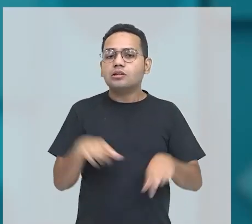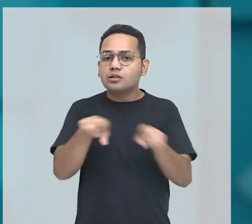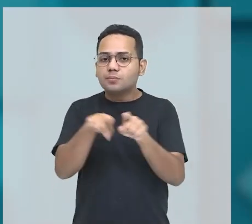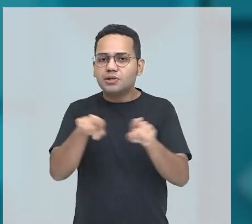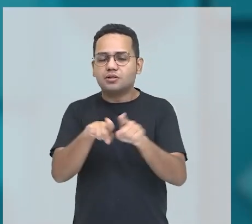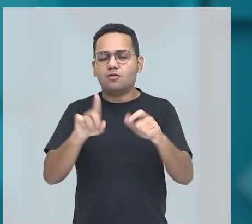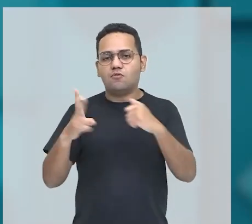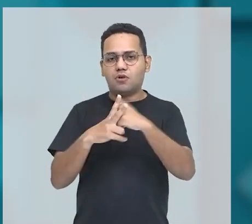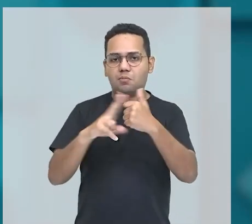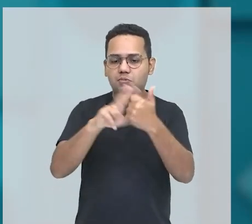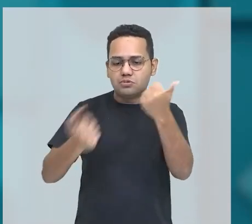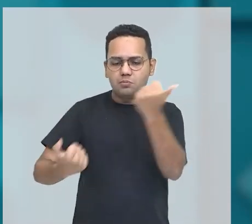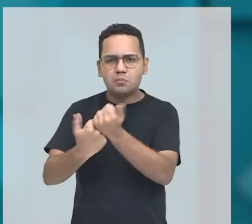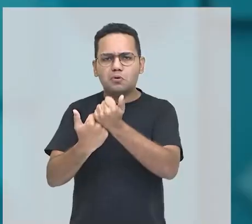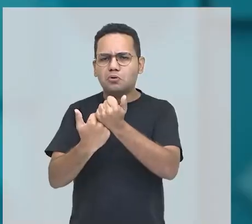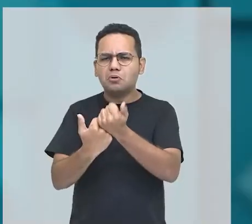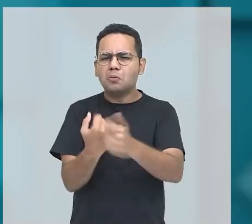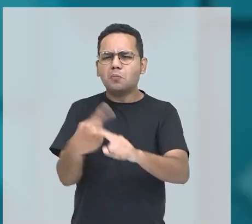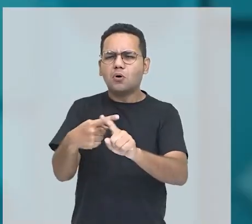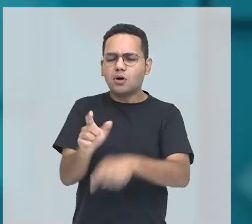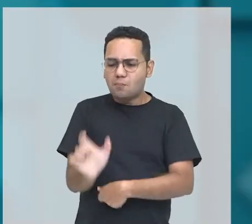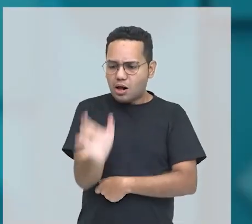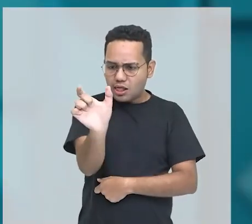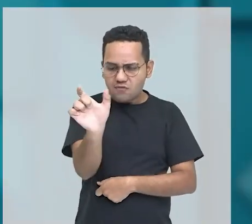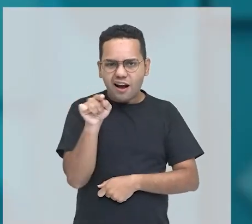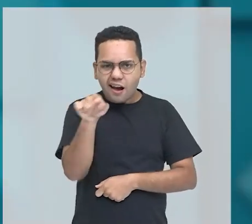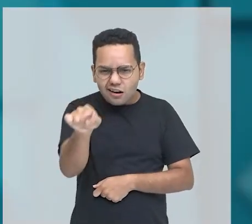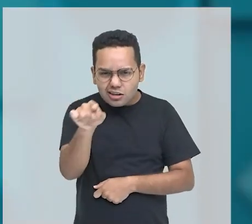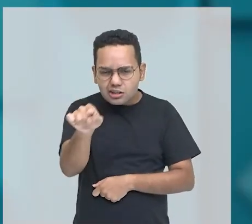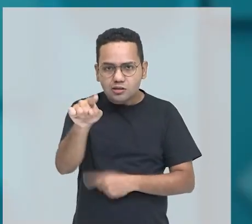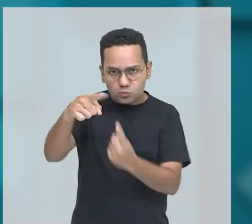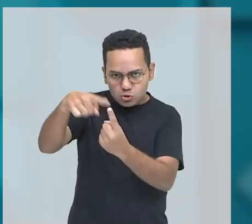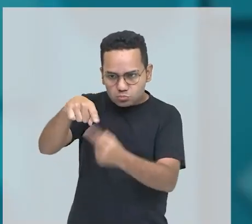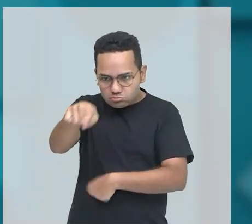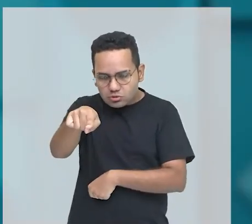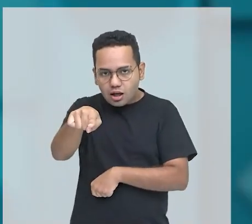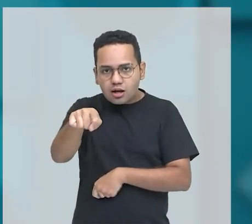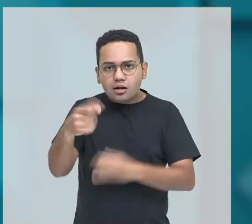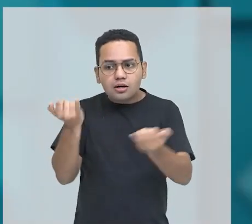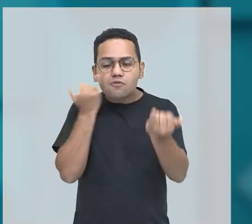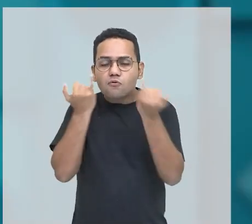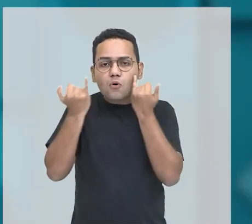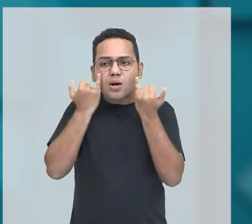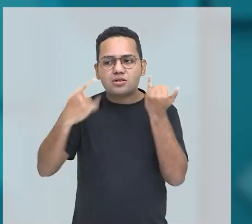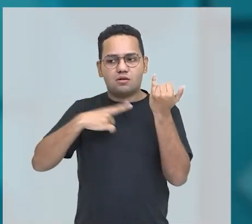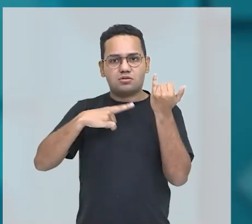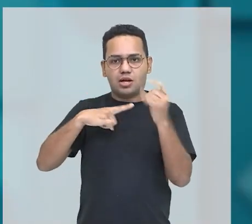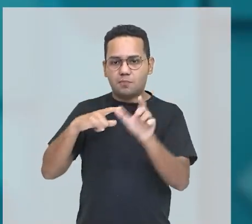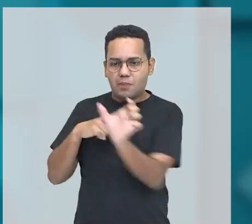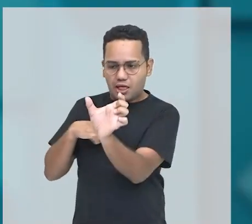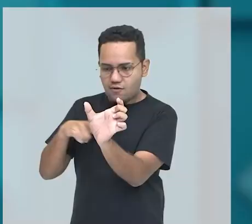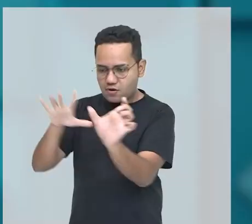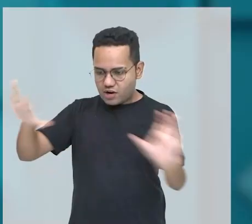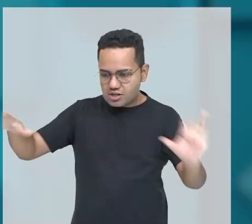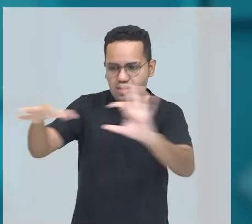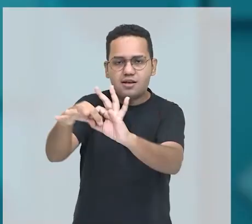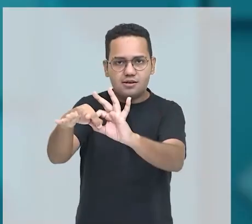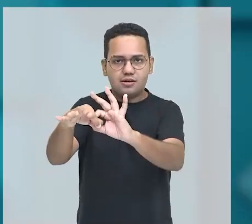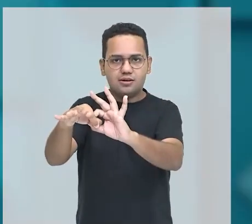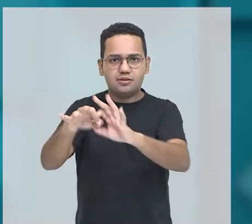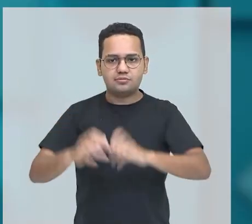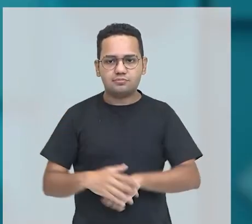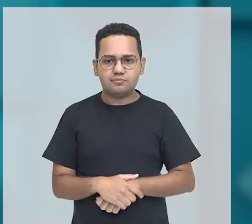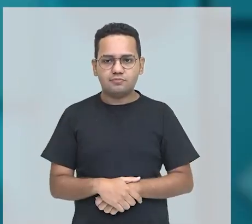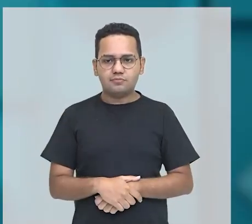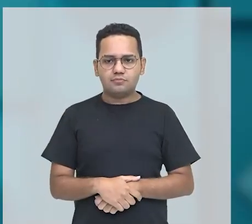informação a mais para aquele contexto ali do verbo principal, né, do verbo, nesse caso aqui, do verbo infinitivo. Ele vai indicar uma